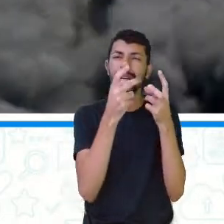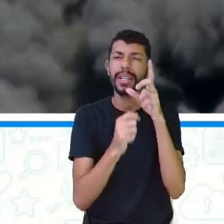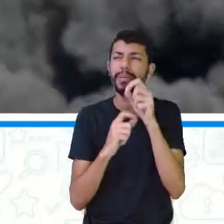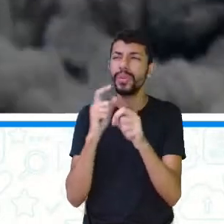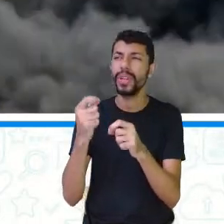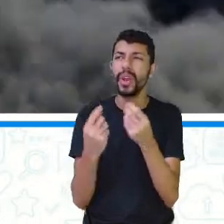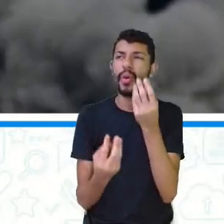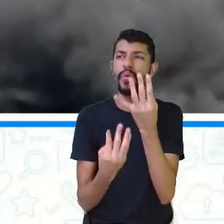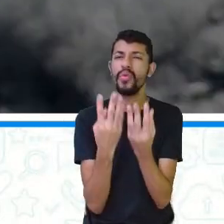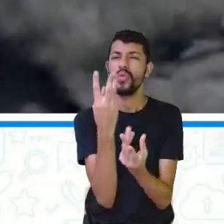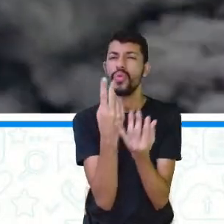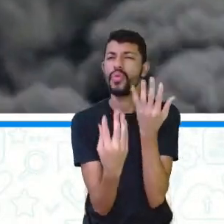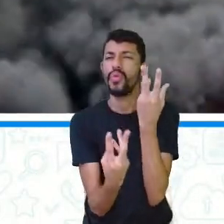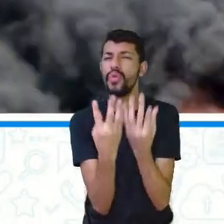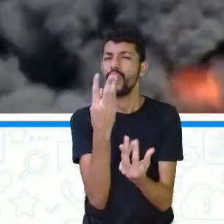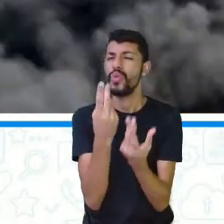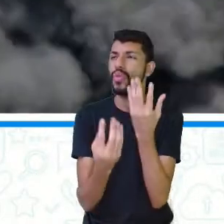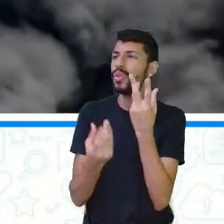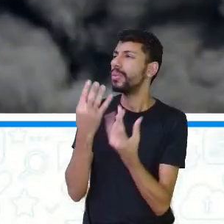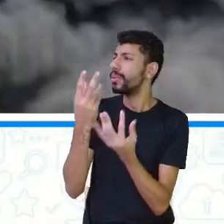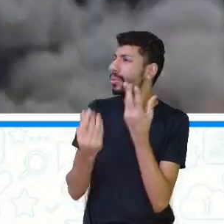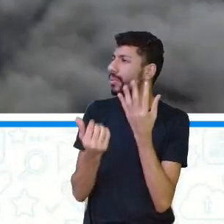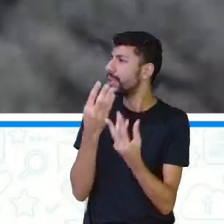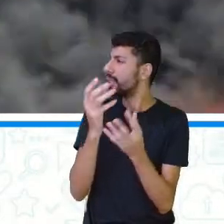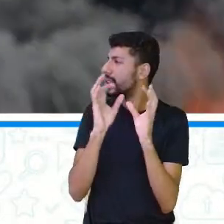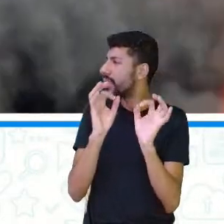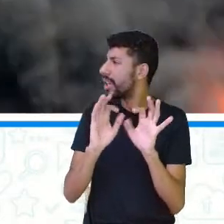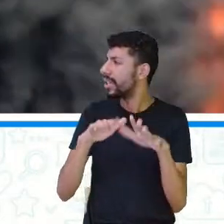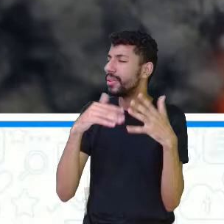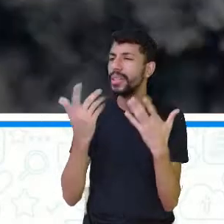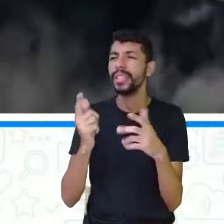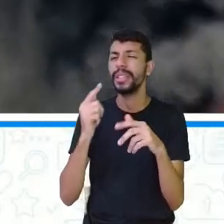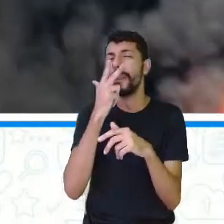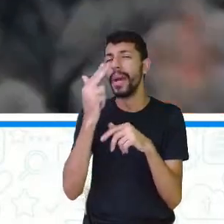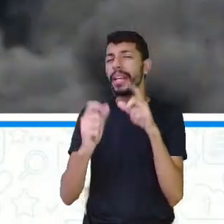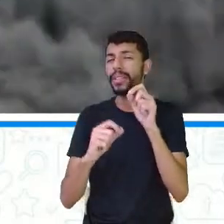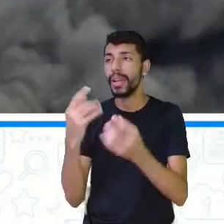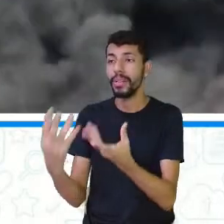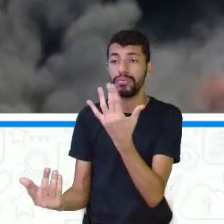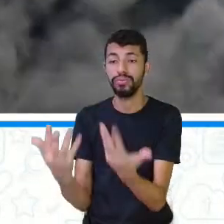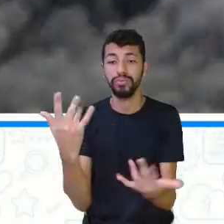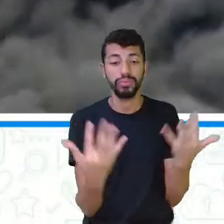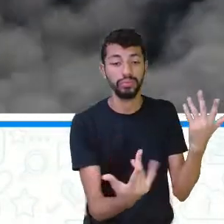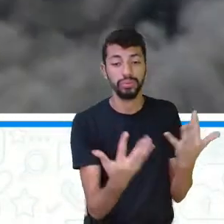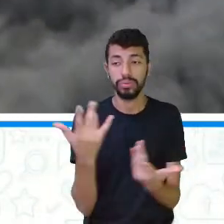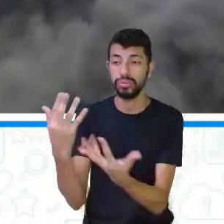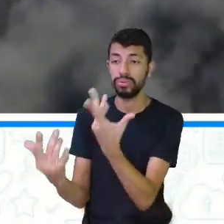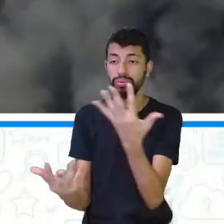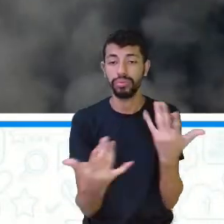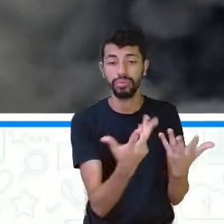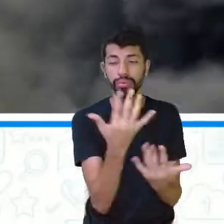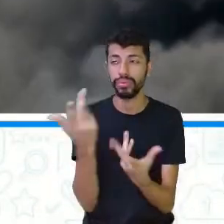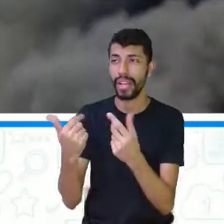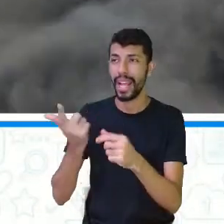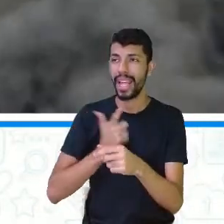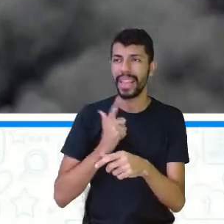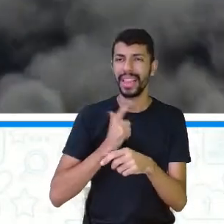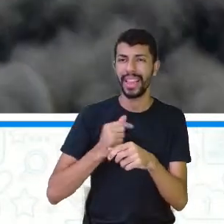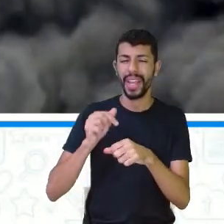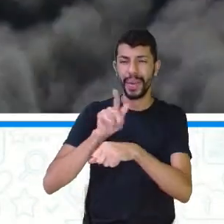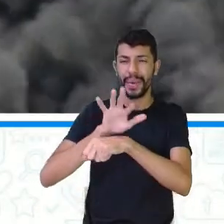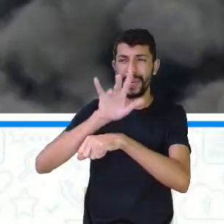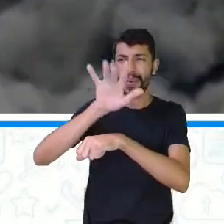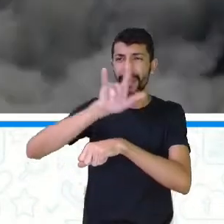outra parece uma chama de fogo, então estou no meio de repente uma queimada, alguém tocou fogo em alguma coisa, aí tem essa fumaça